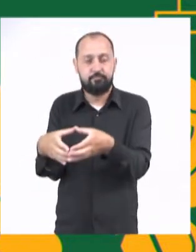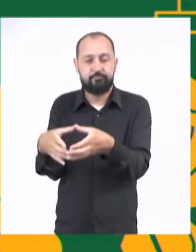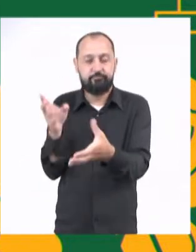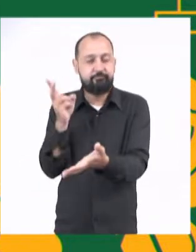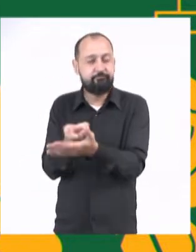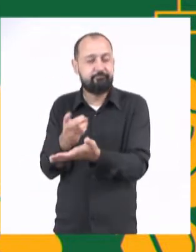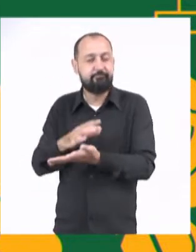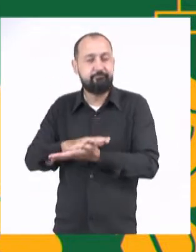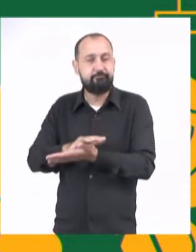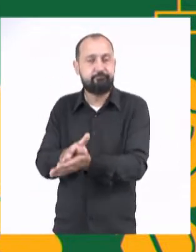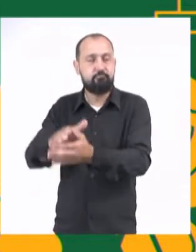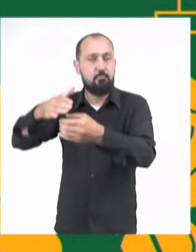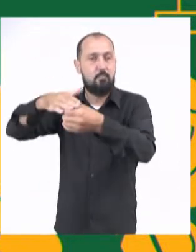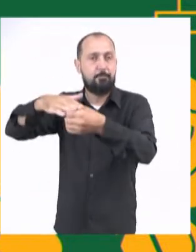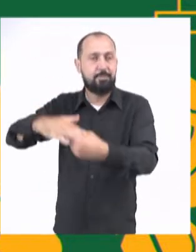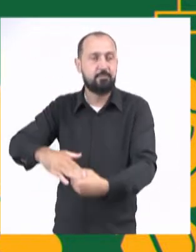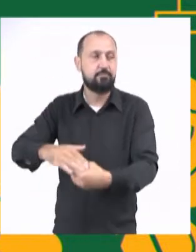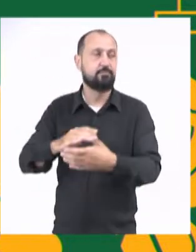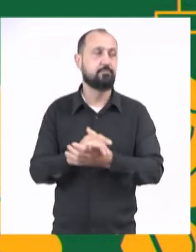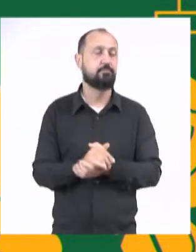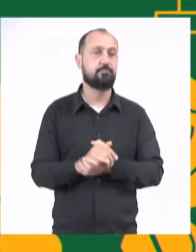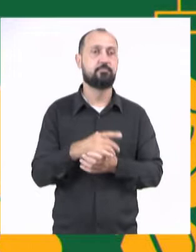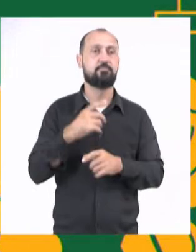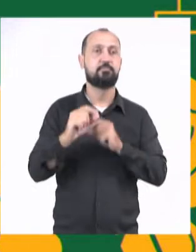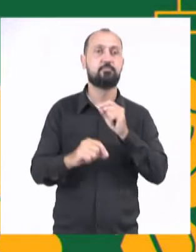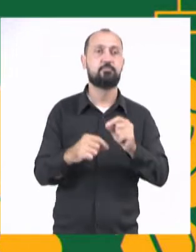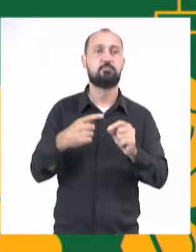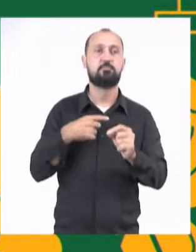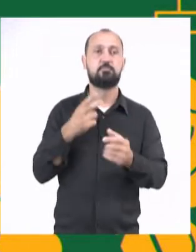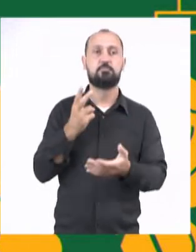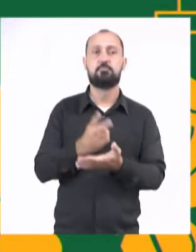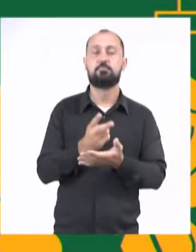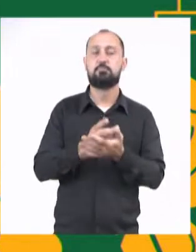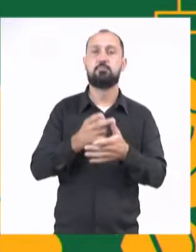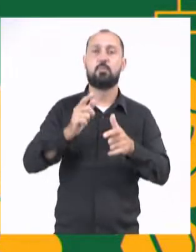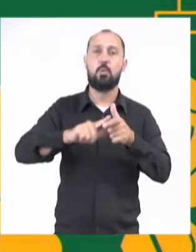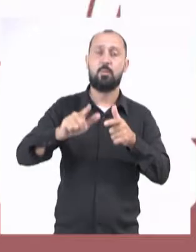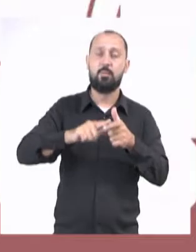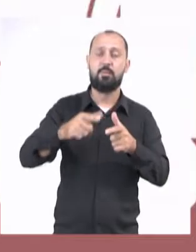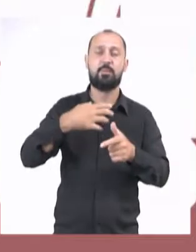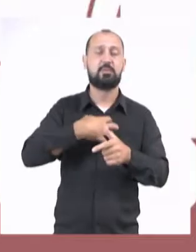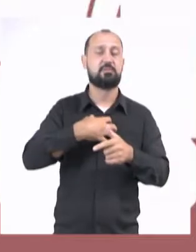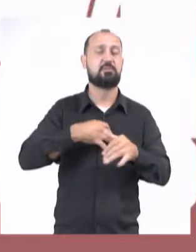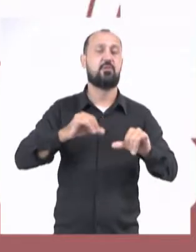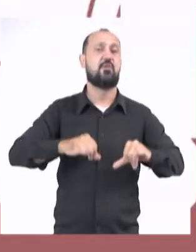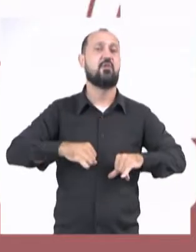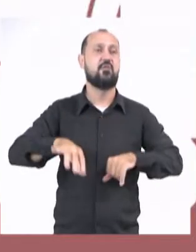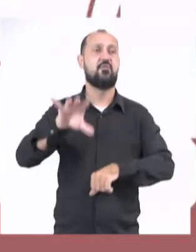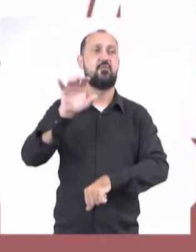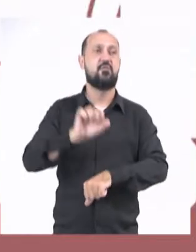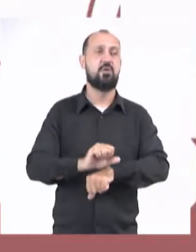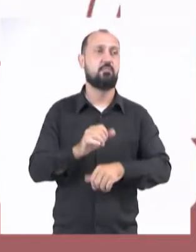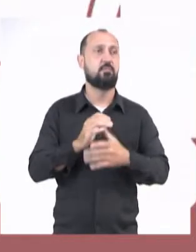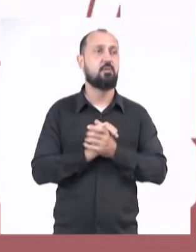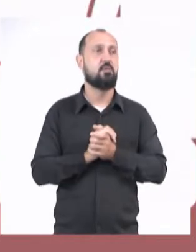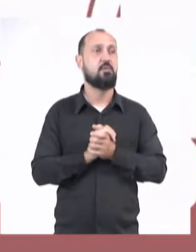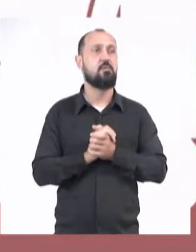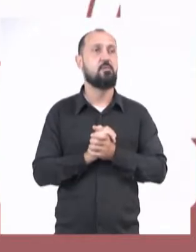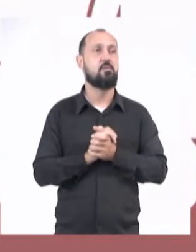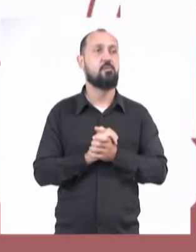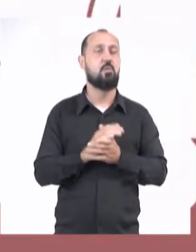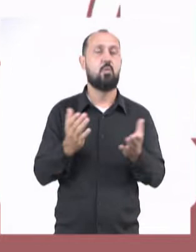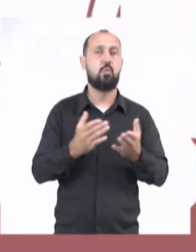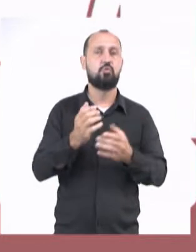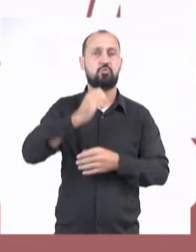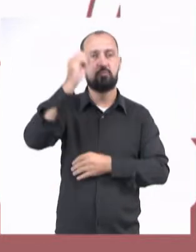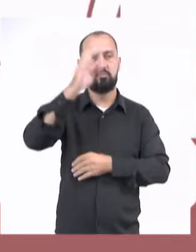são minorias representadas, bem afetados pelo problema da fome. Então, dados atuais do